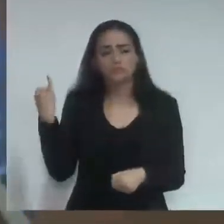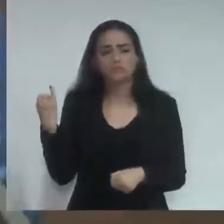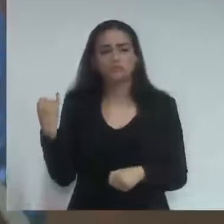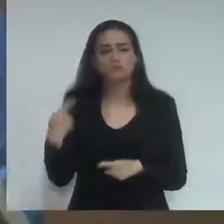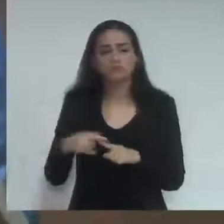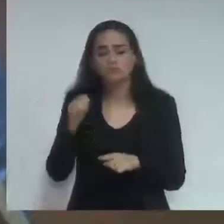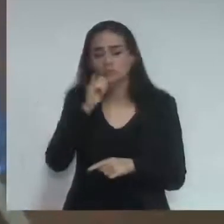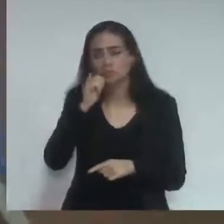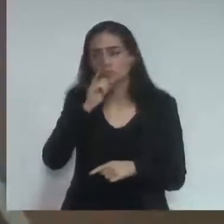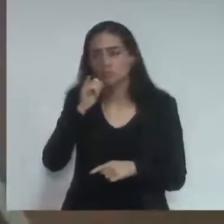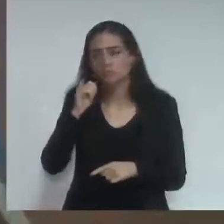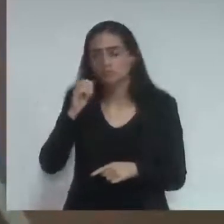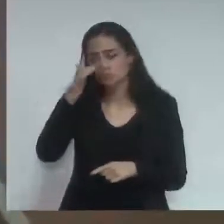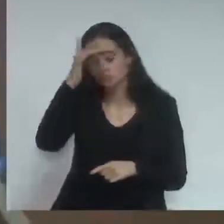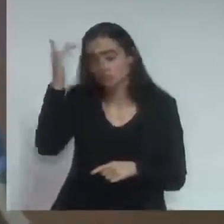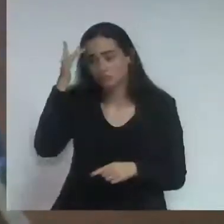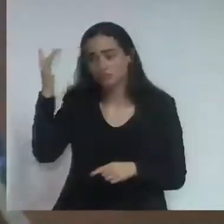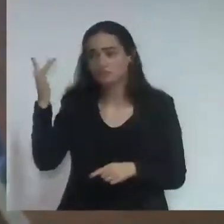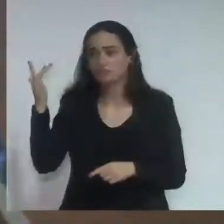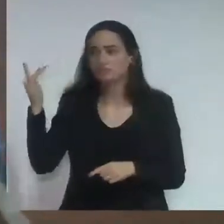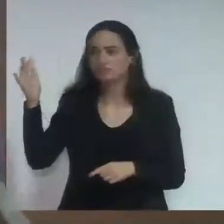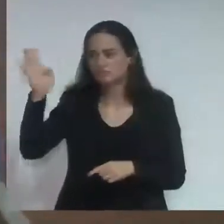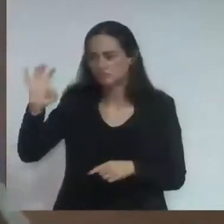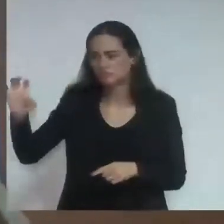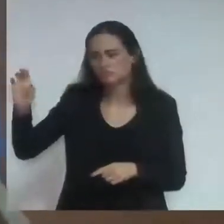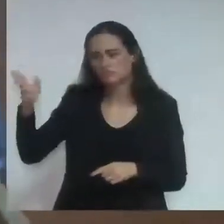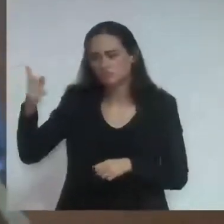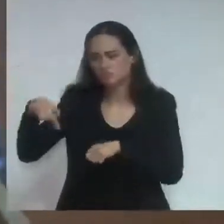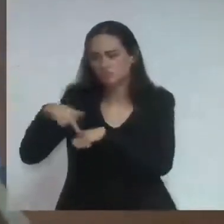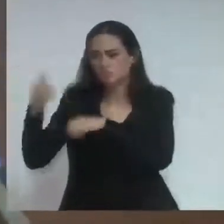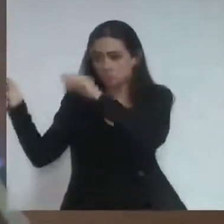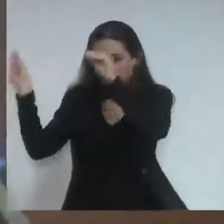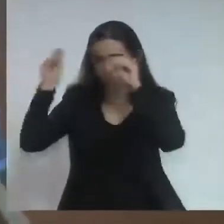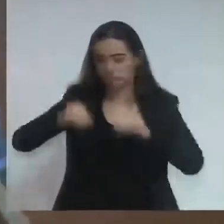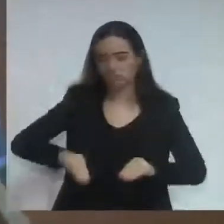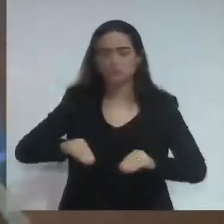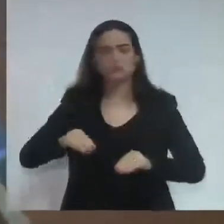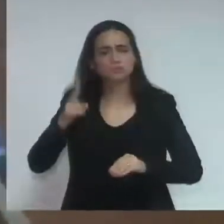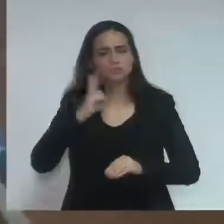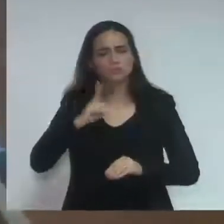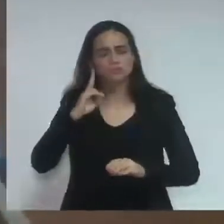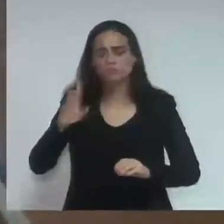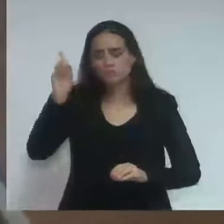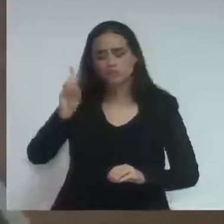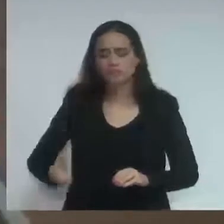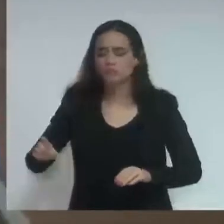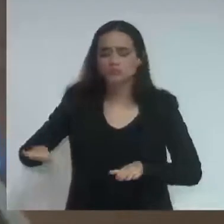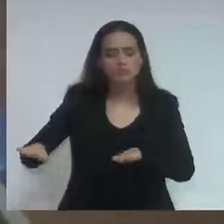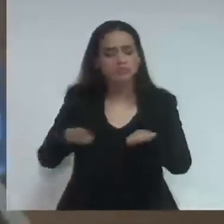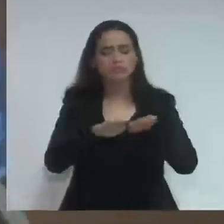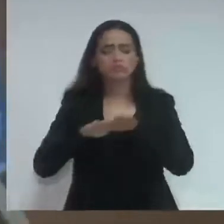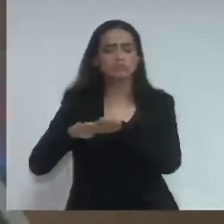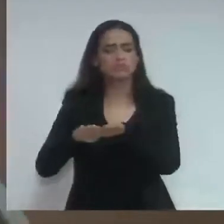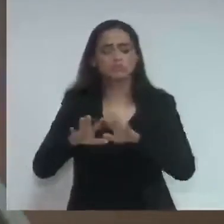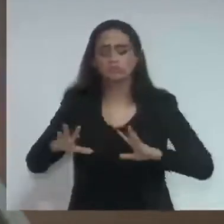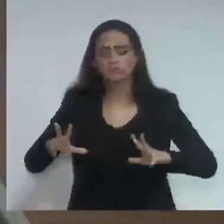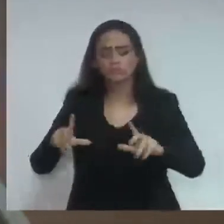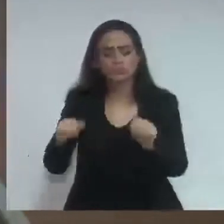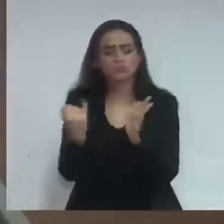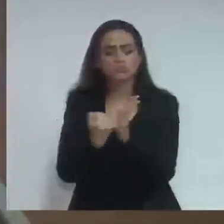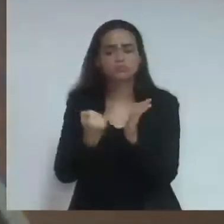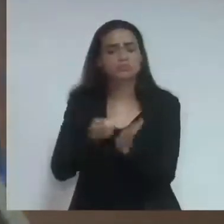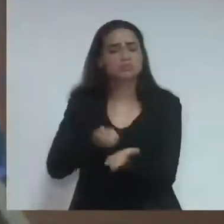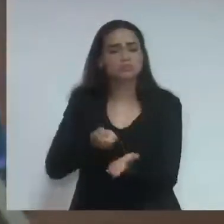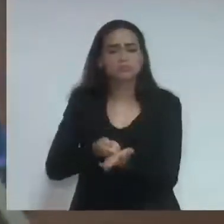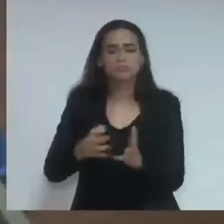fora, ela tem o mesmo valor como a pessoa daqui, nascida aqui, não tem mais, mas também não tem menos. Todos que estão aqui estão contribuindo.